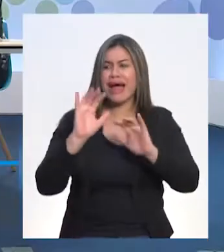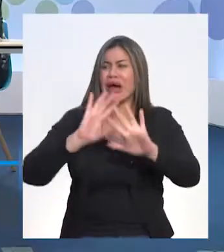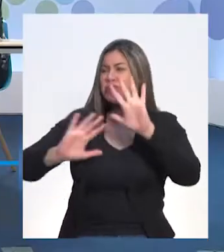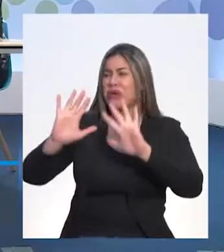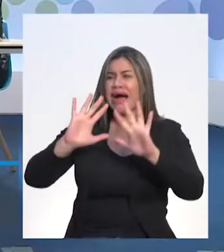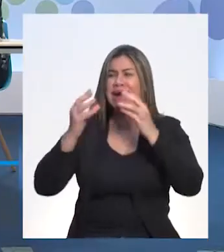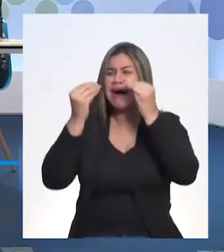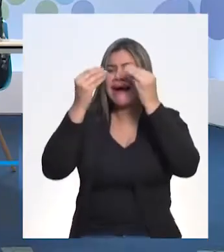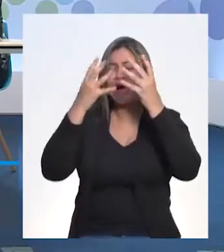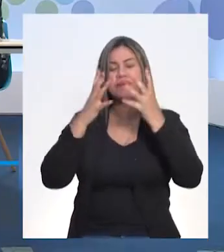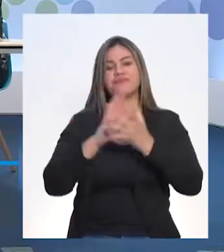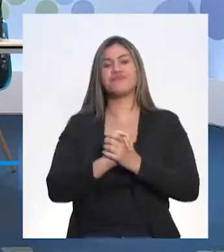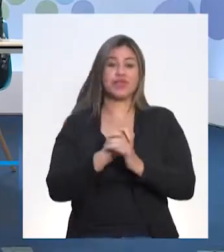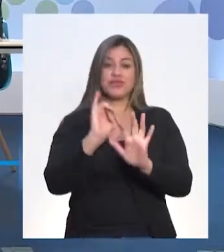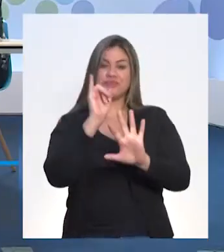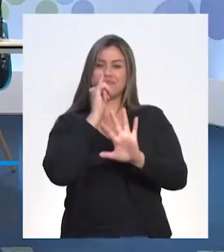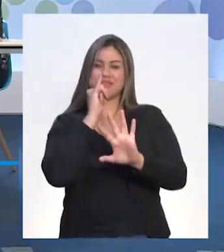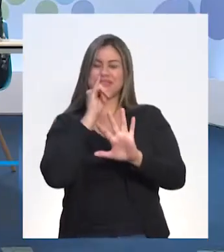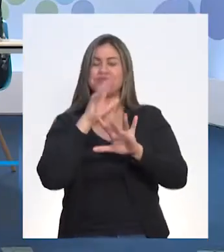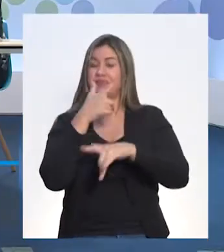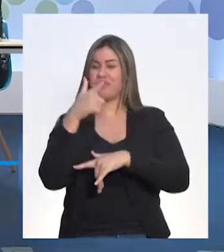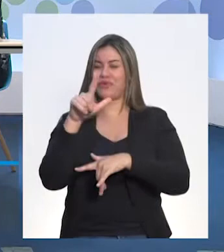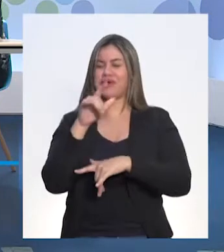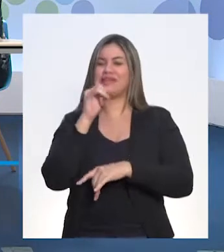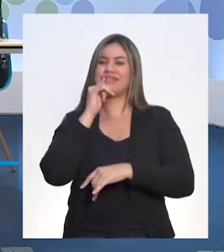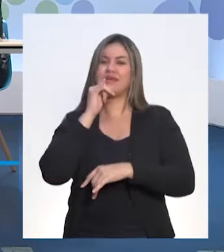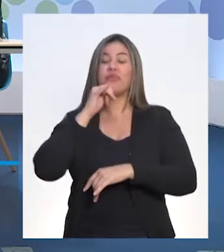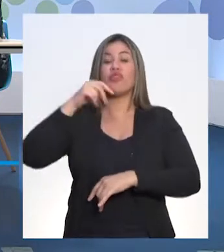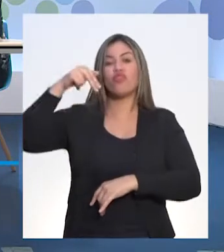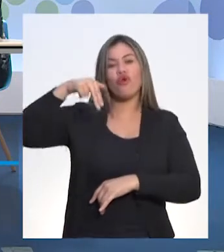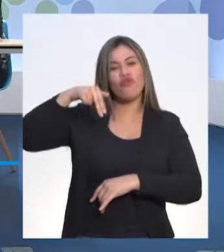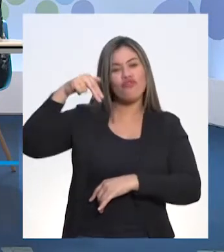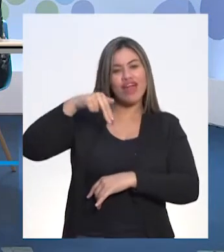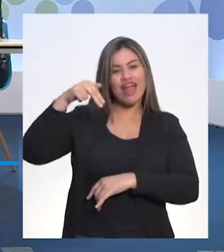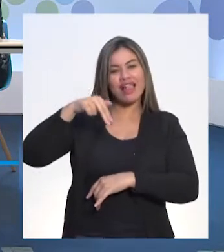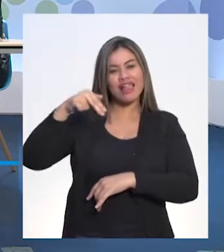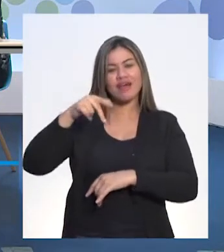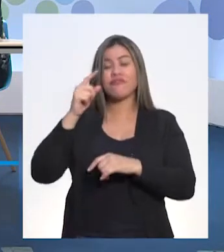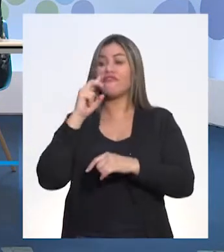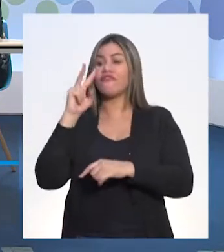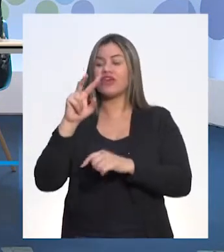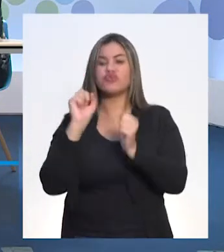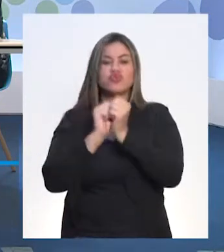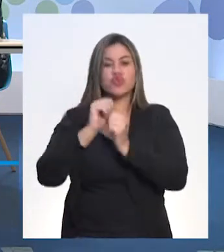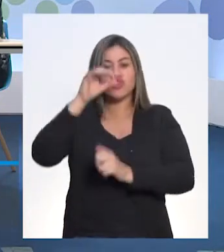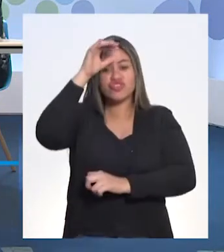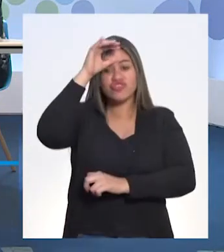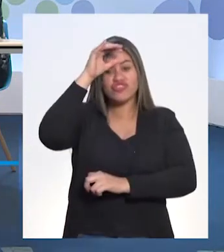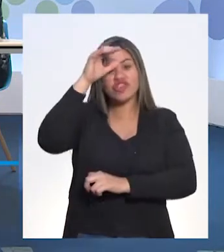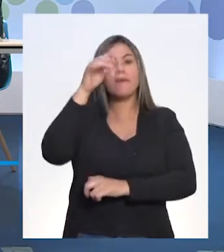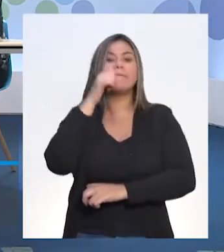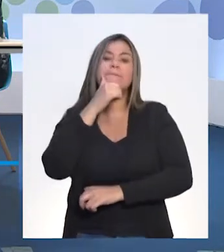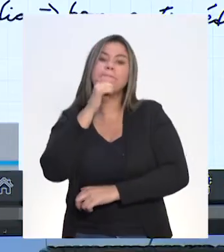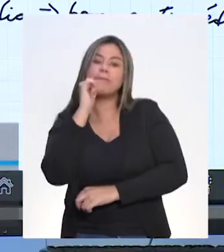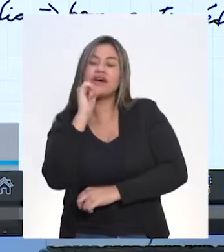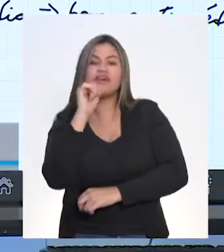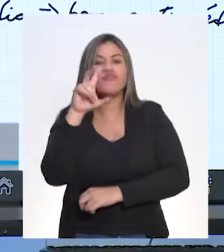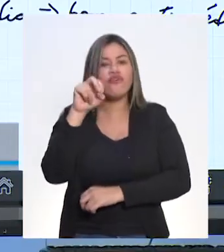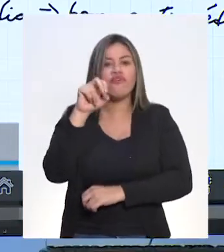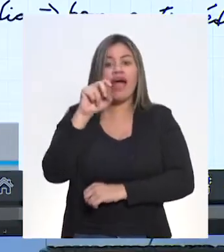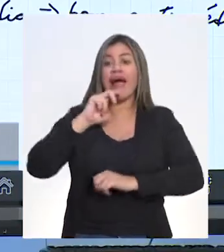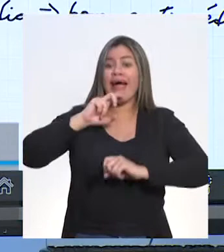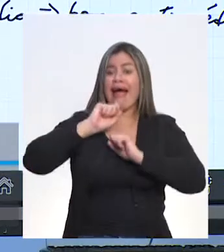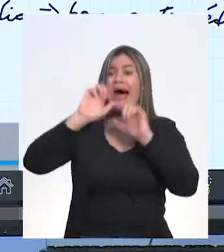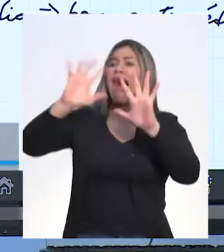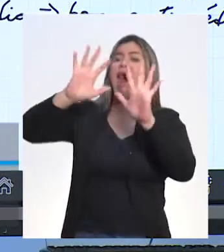professor Marconi? É assistir novela com mãe, com tia, com avó. Uhum. Porque elas É verdade. gritam, elas falam. né? Principalmente